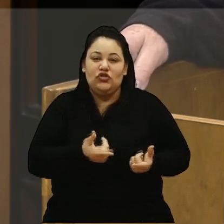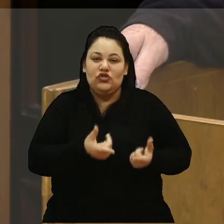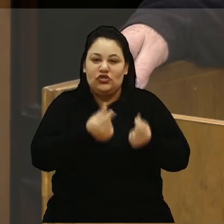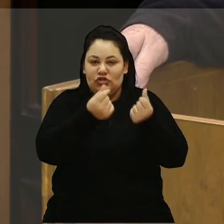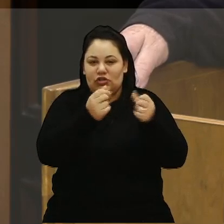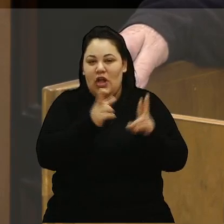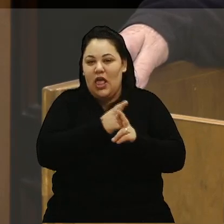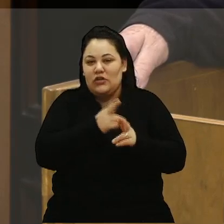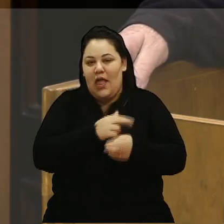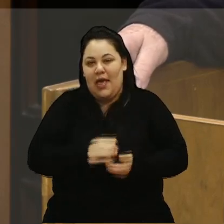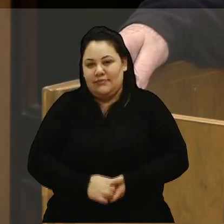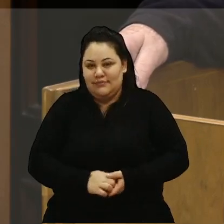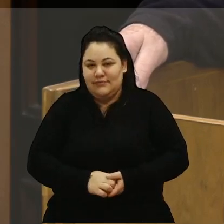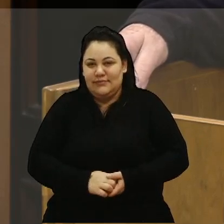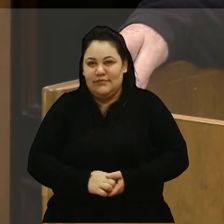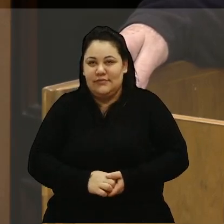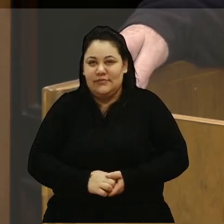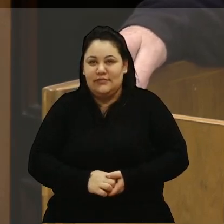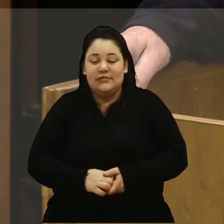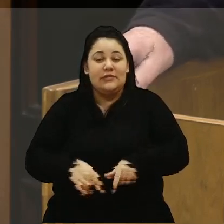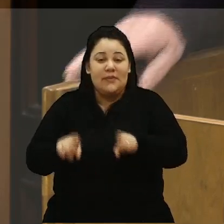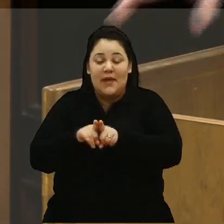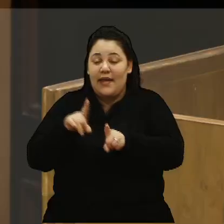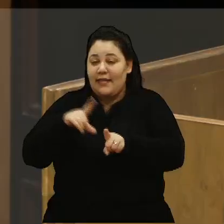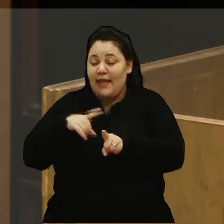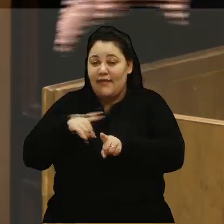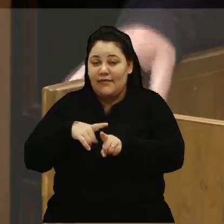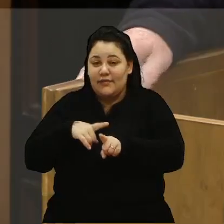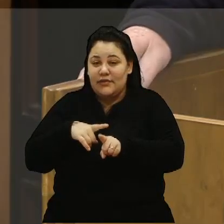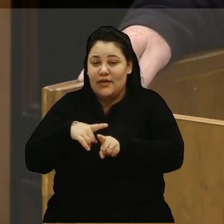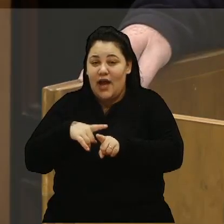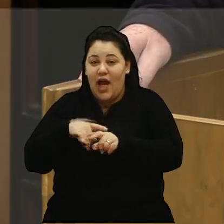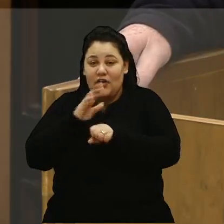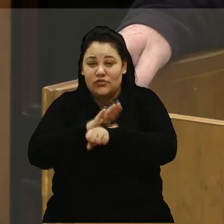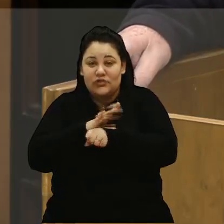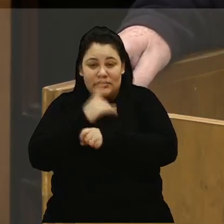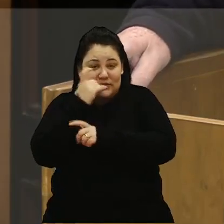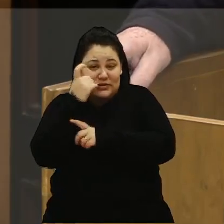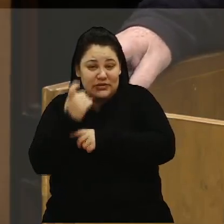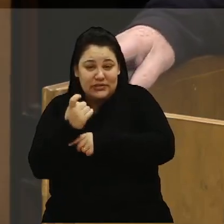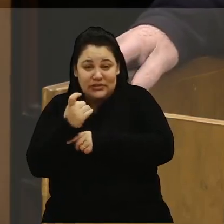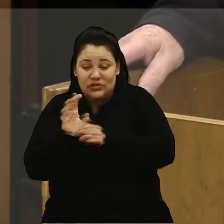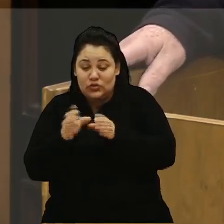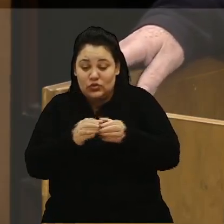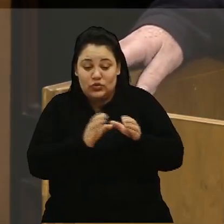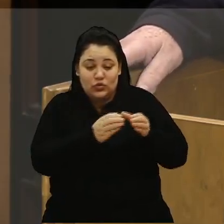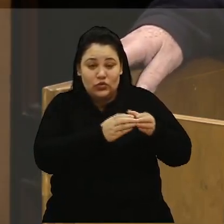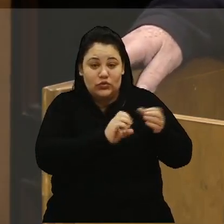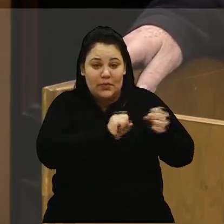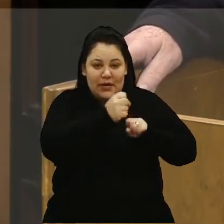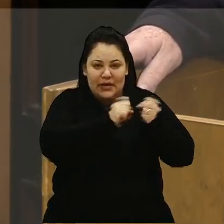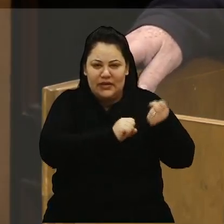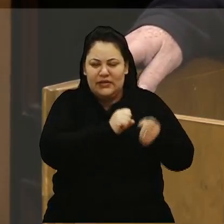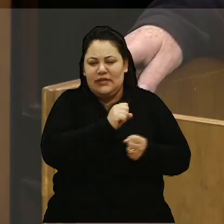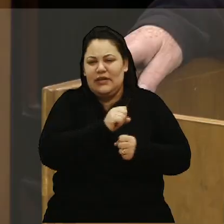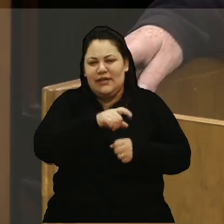e que colocou em xeque interesses de grandes companhias americanas,